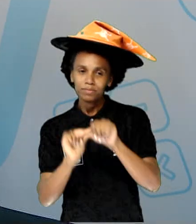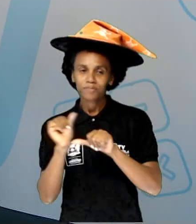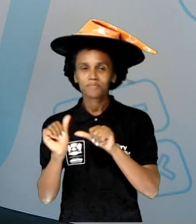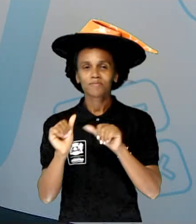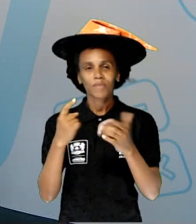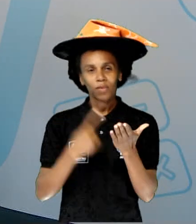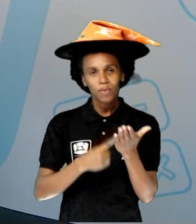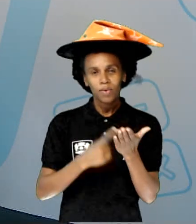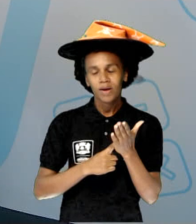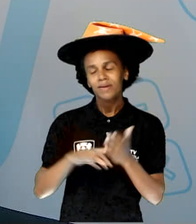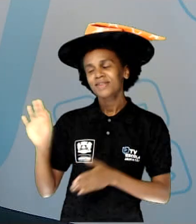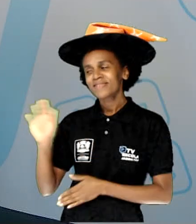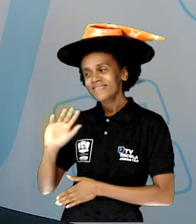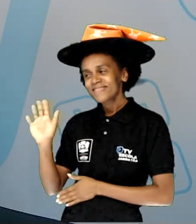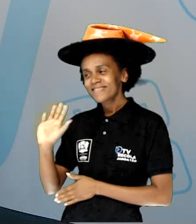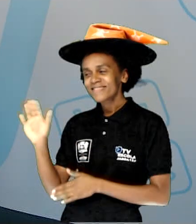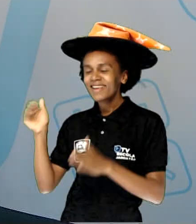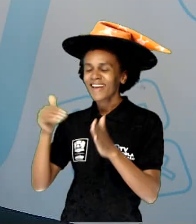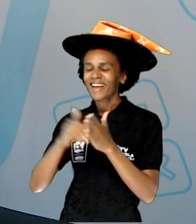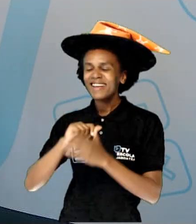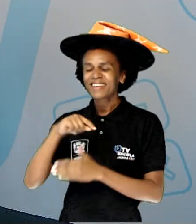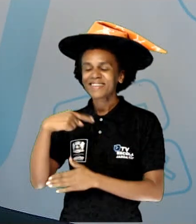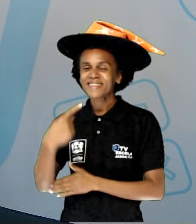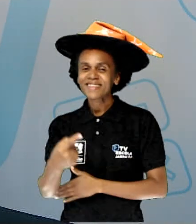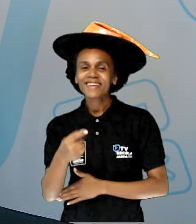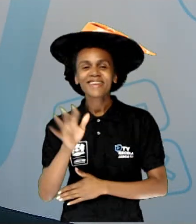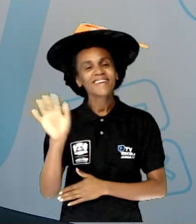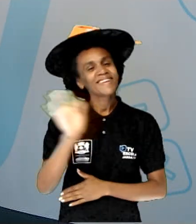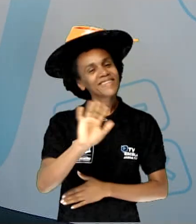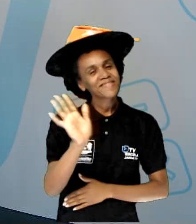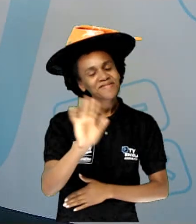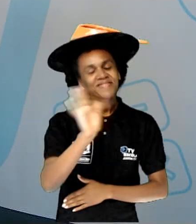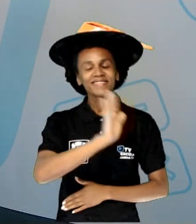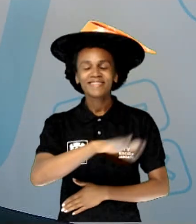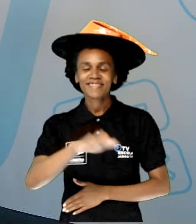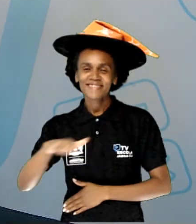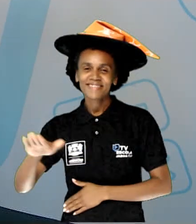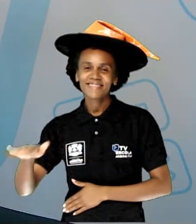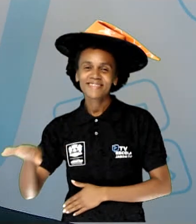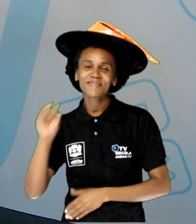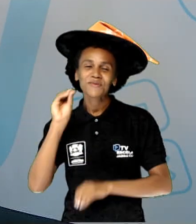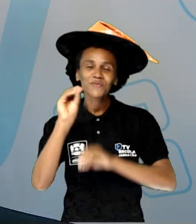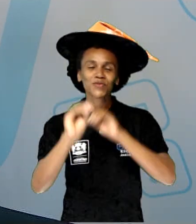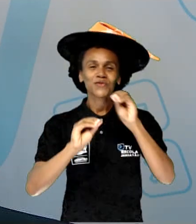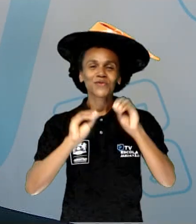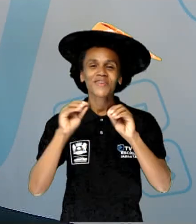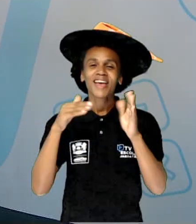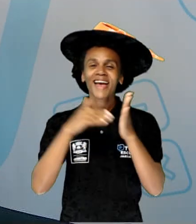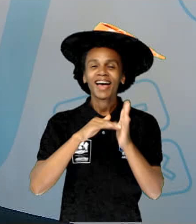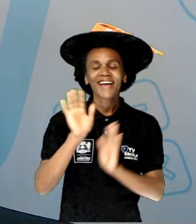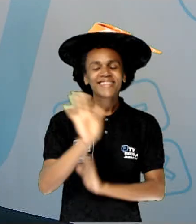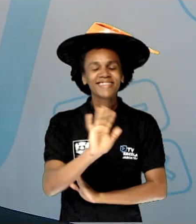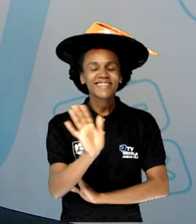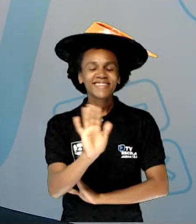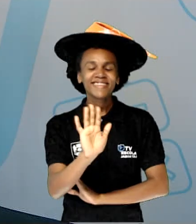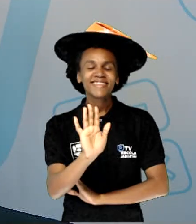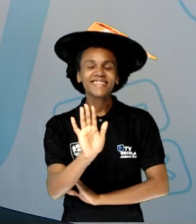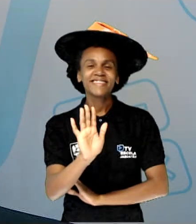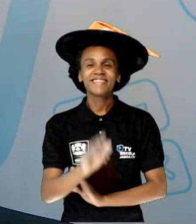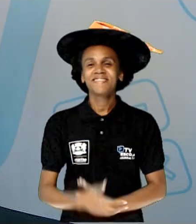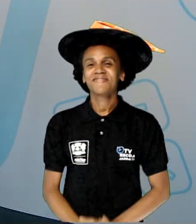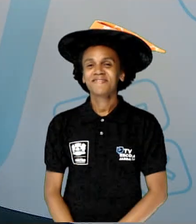Tchau tchau pitombinha até a próxima tchau cansa e um beijo e até logo tchau